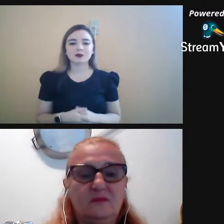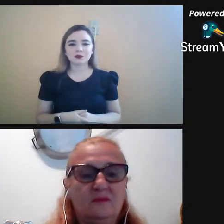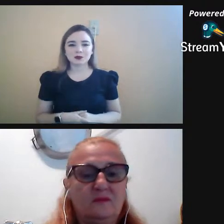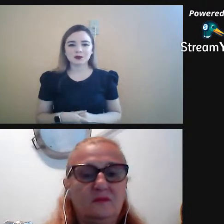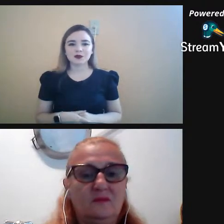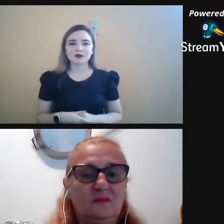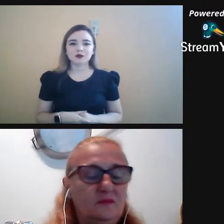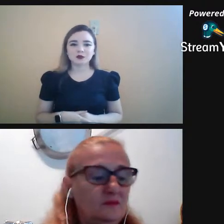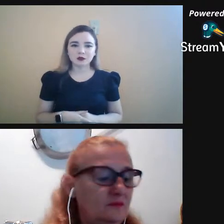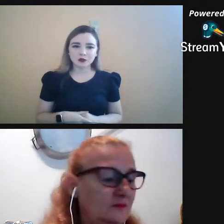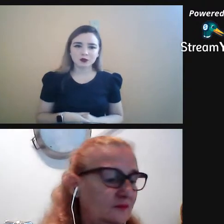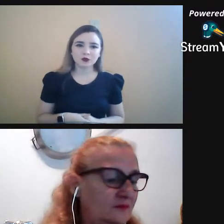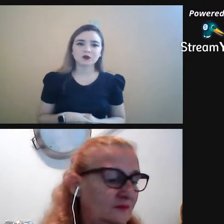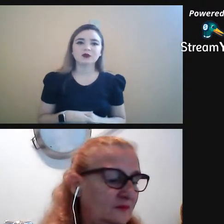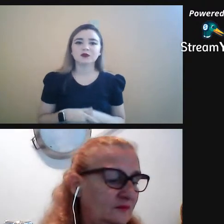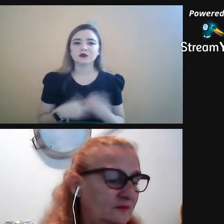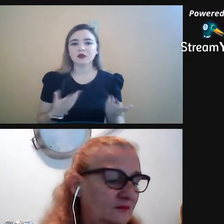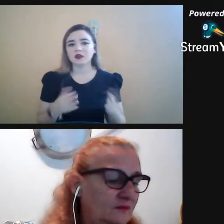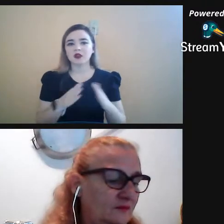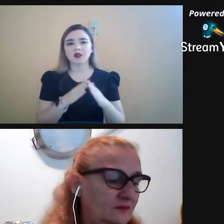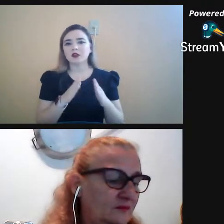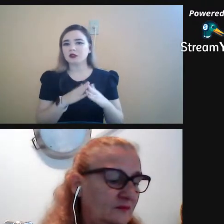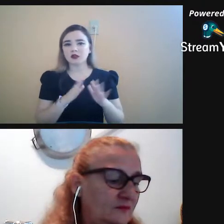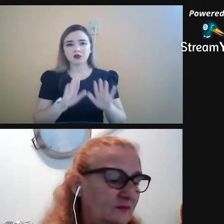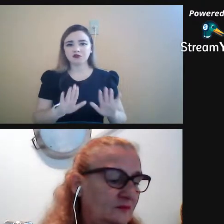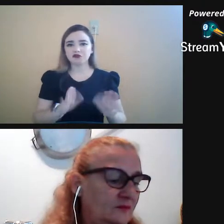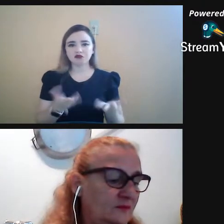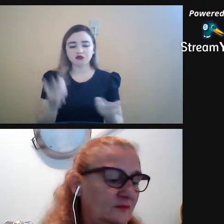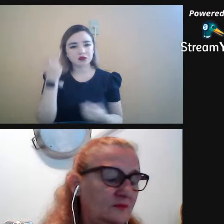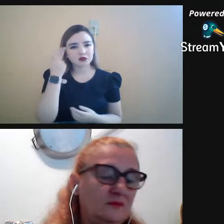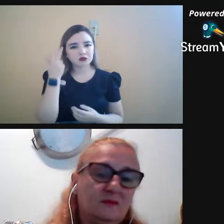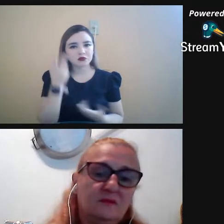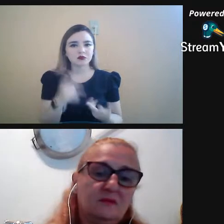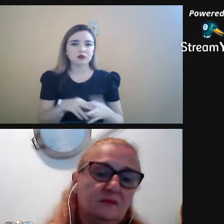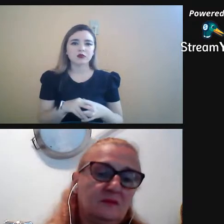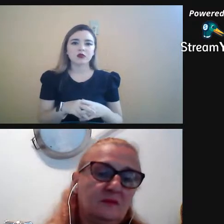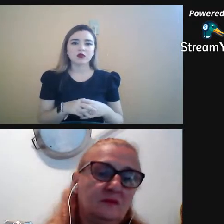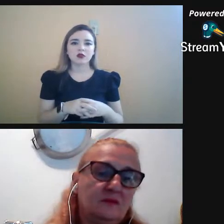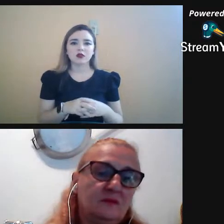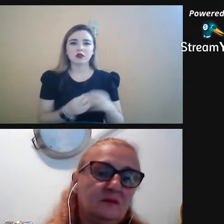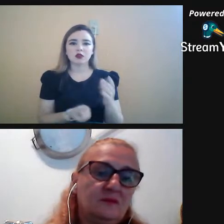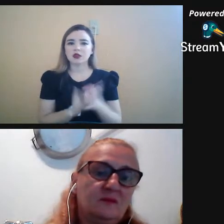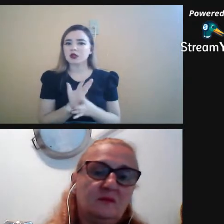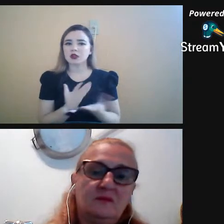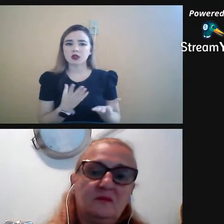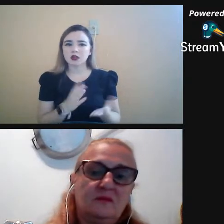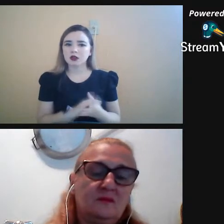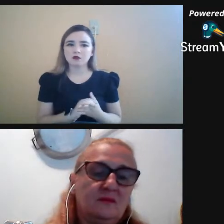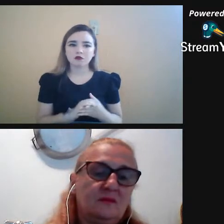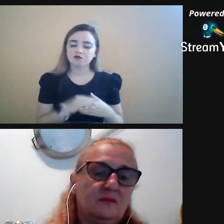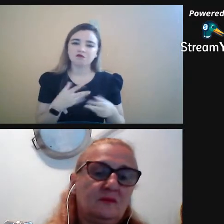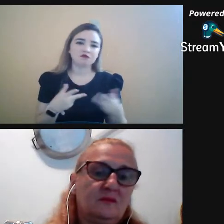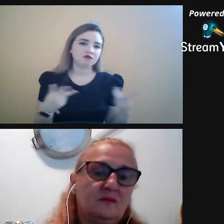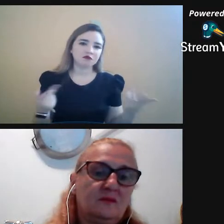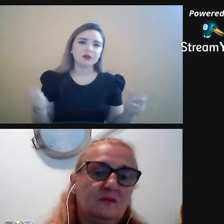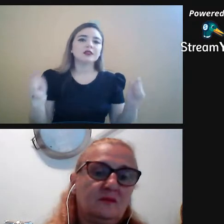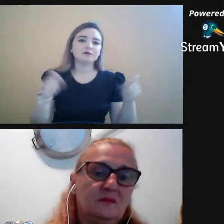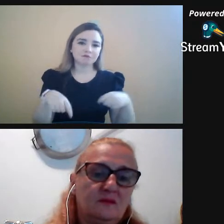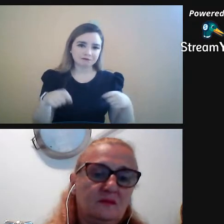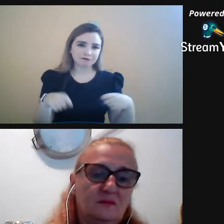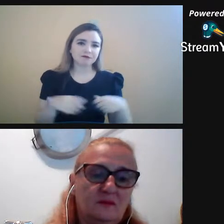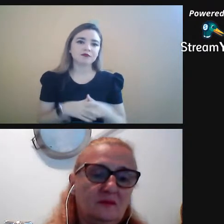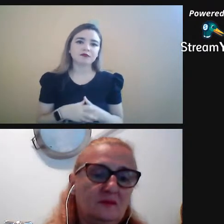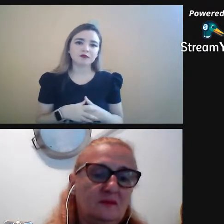fazer coisas com o que você tem em casa mesmo, né? Pós-café, enfim.